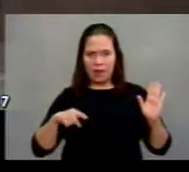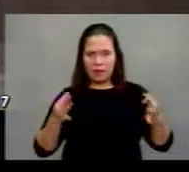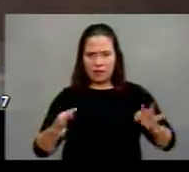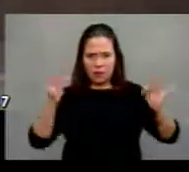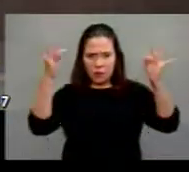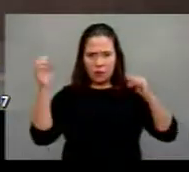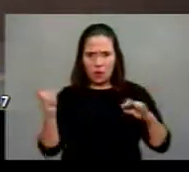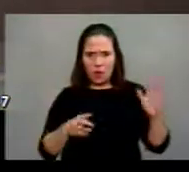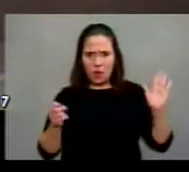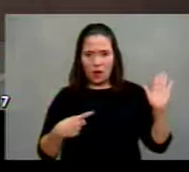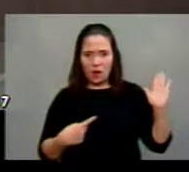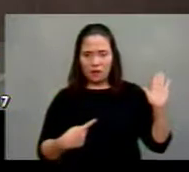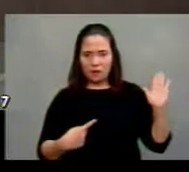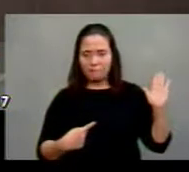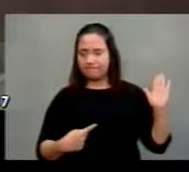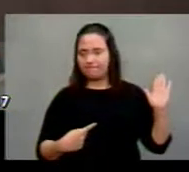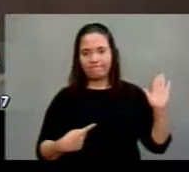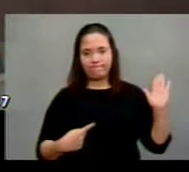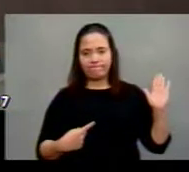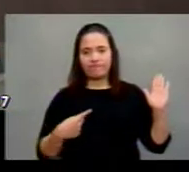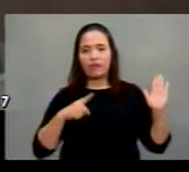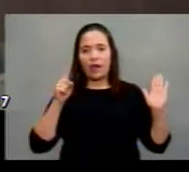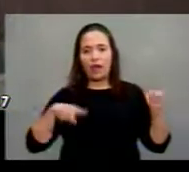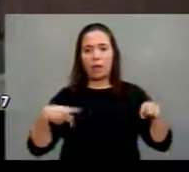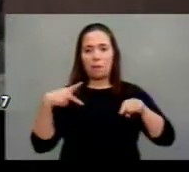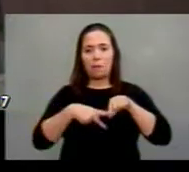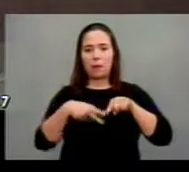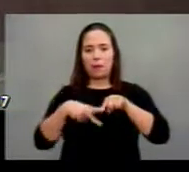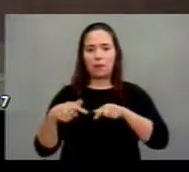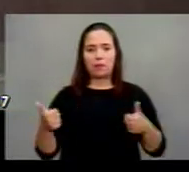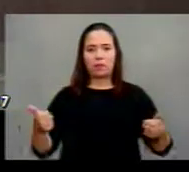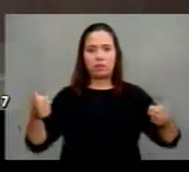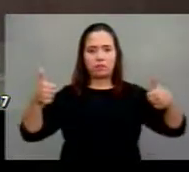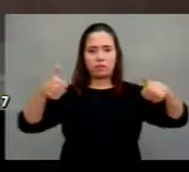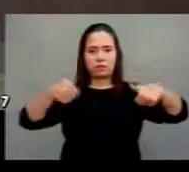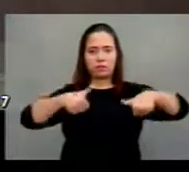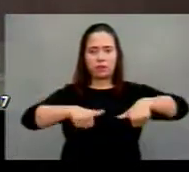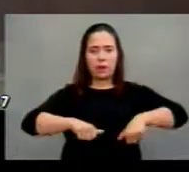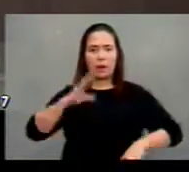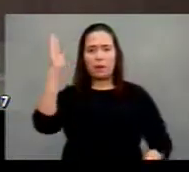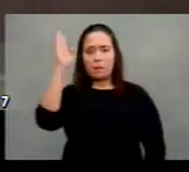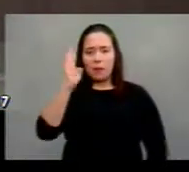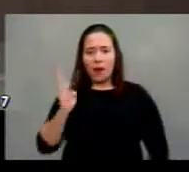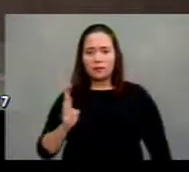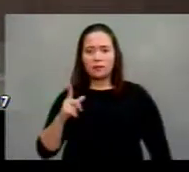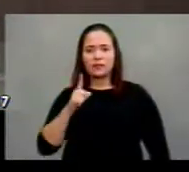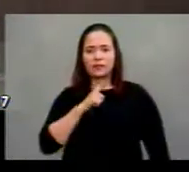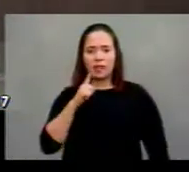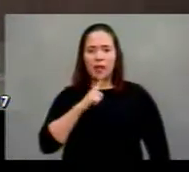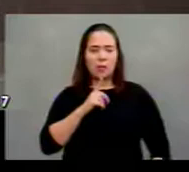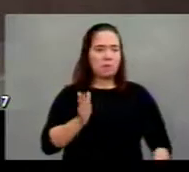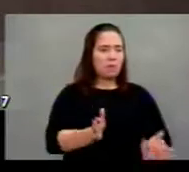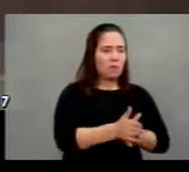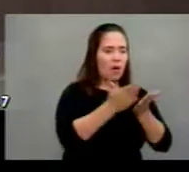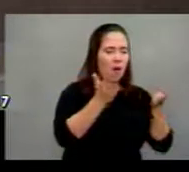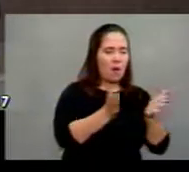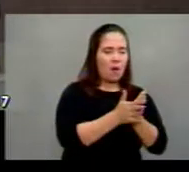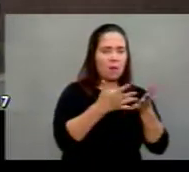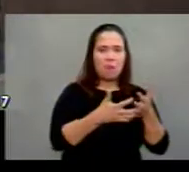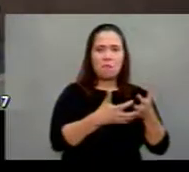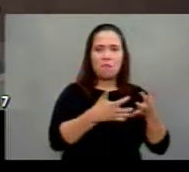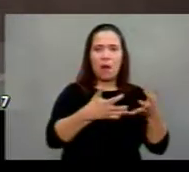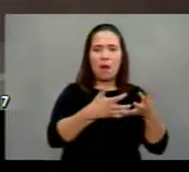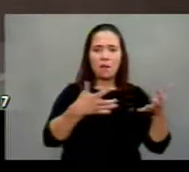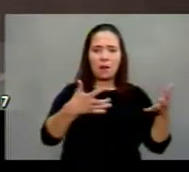não é modernização. Isso é retrocesso. Um país tão desigual como o nosso, injusto,